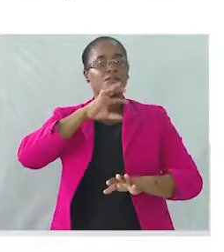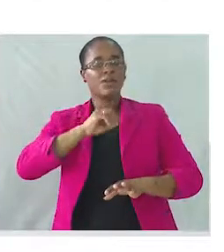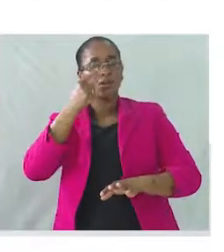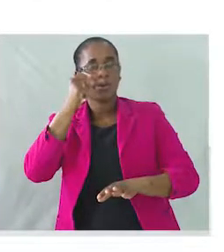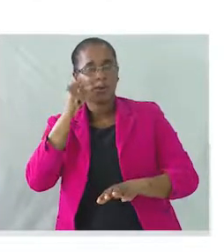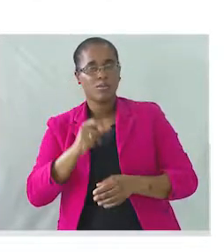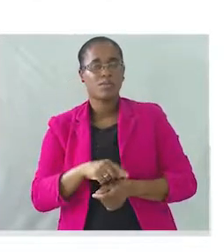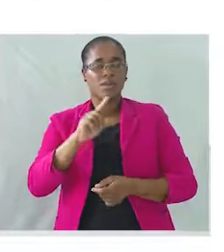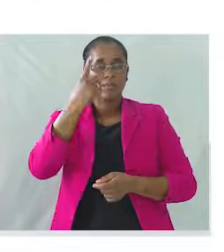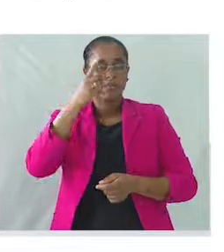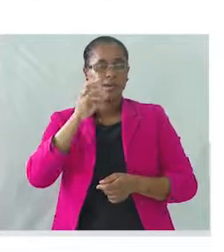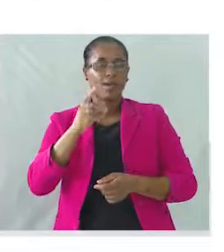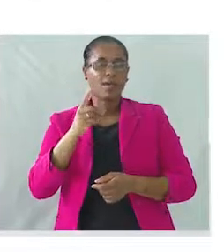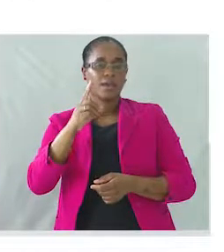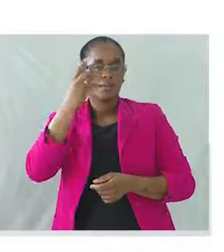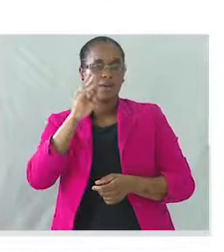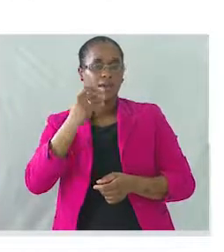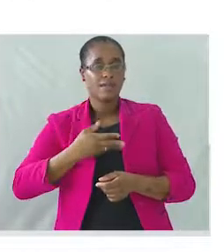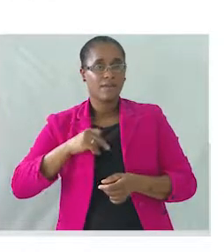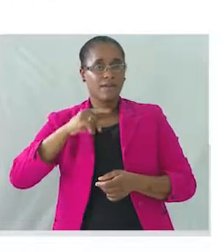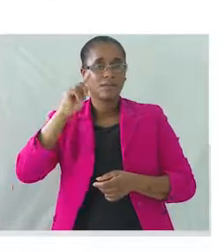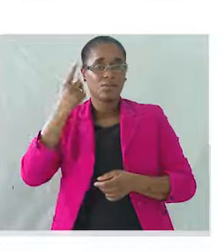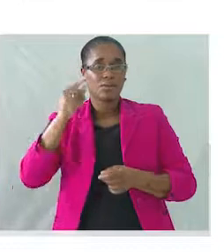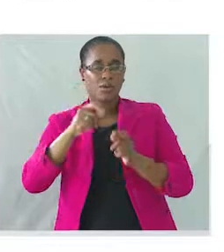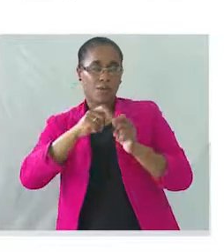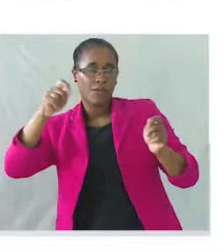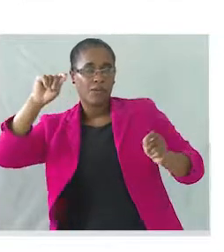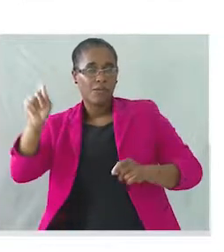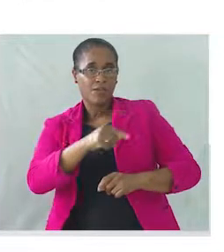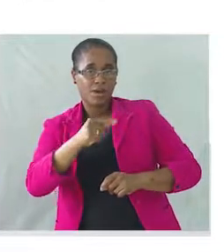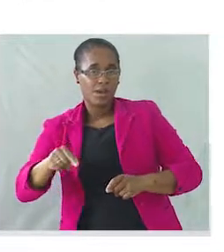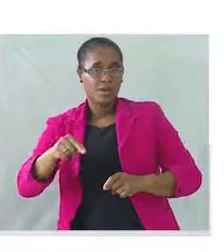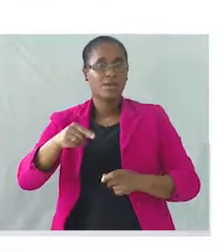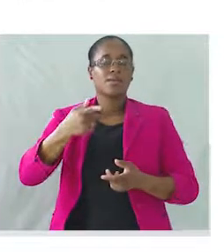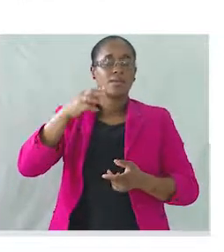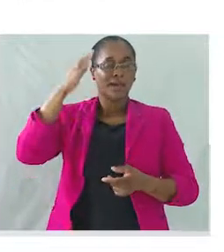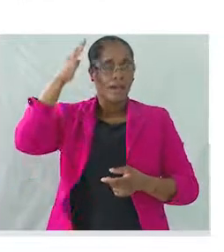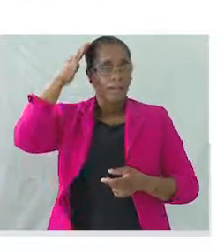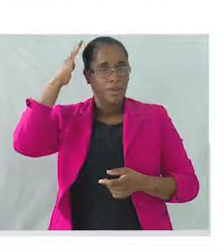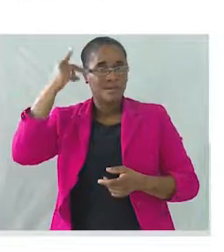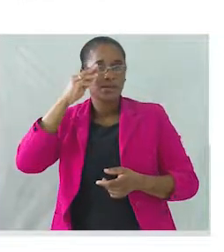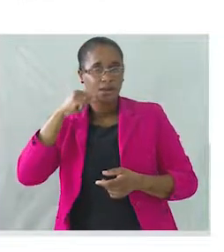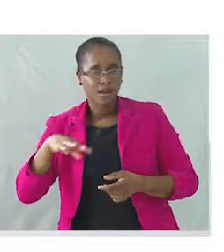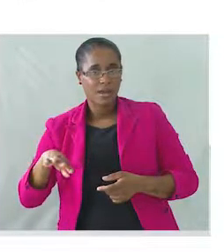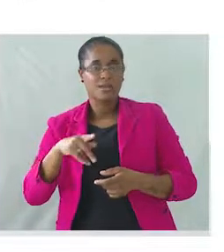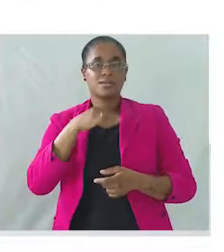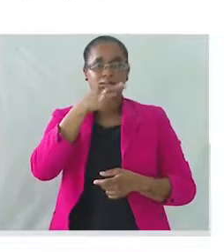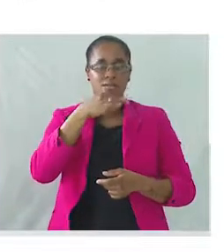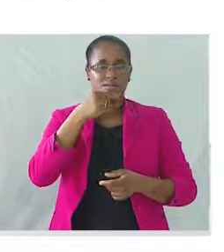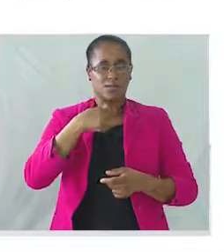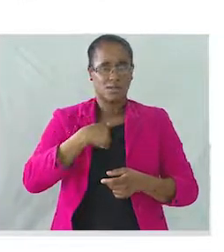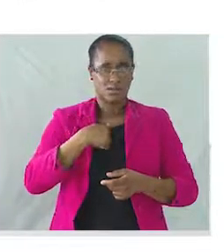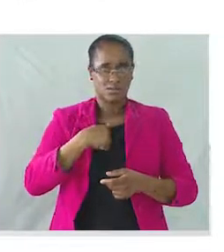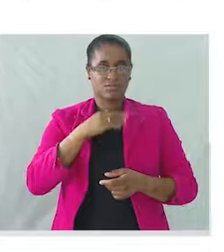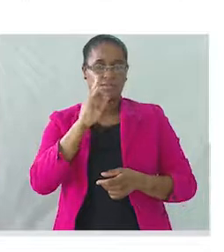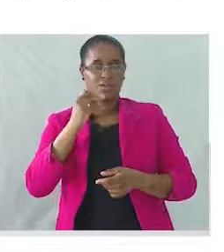fada, tocando com a varinha de condão na cabeça da criança, disse: Eu te fado para